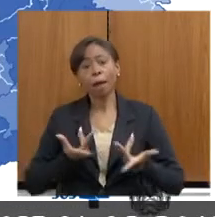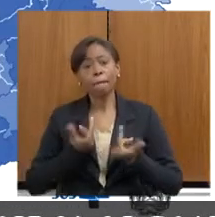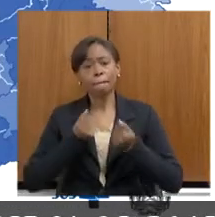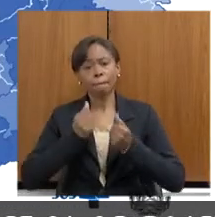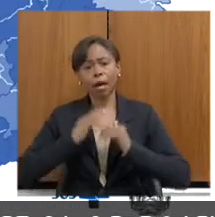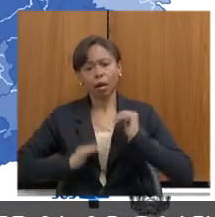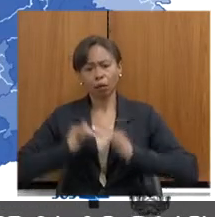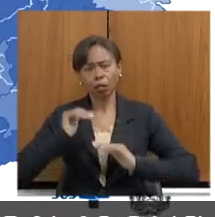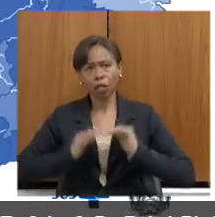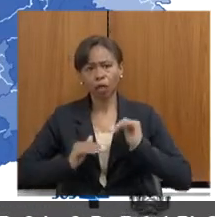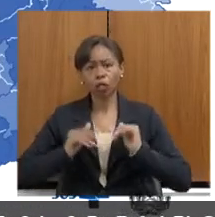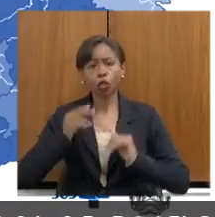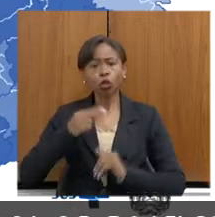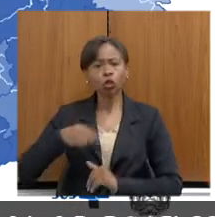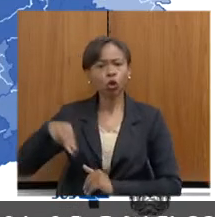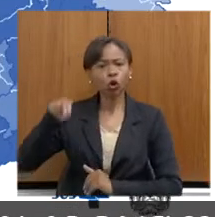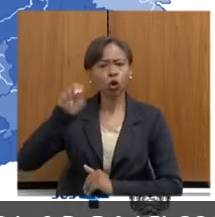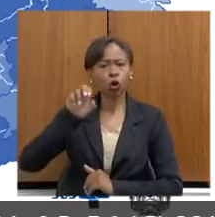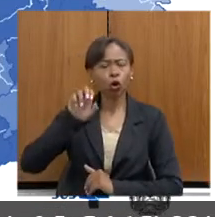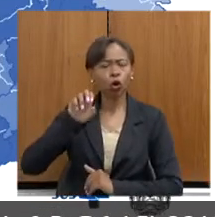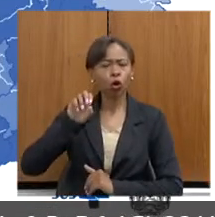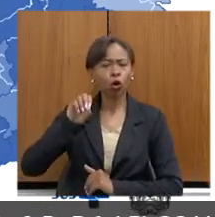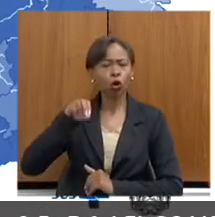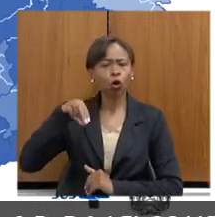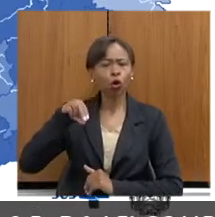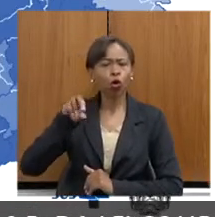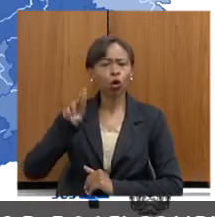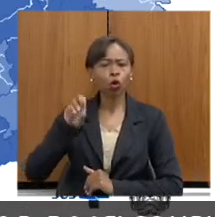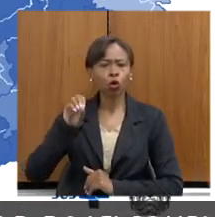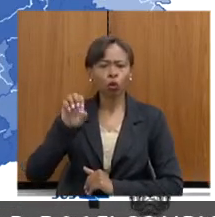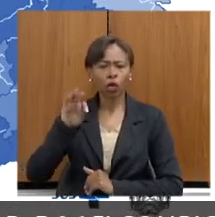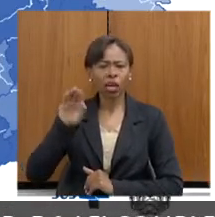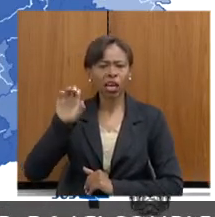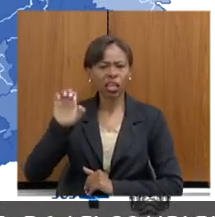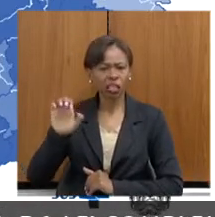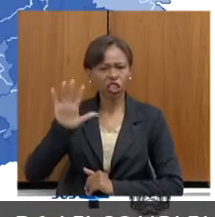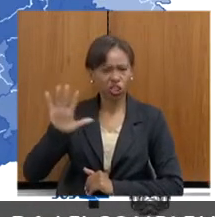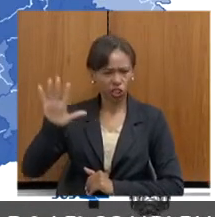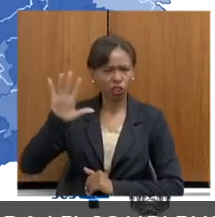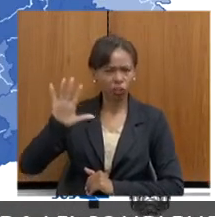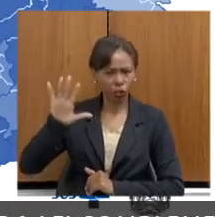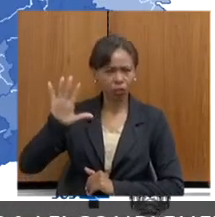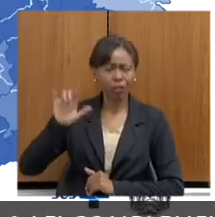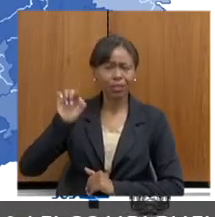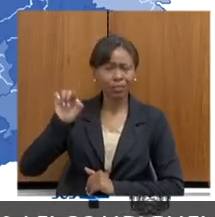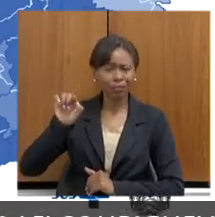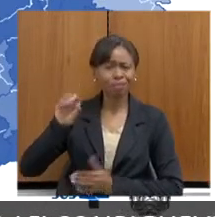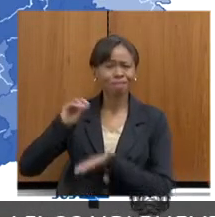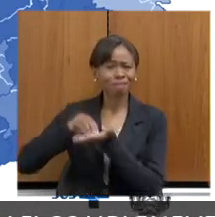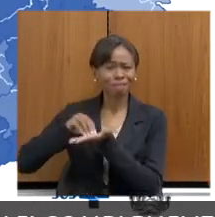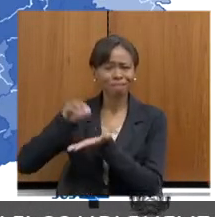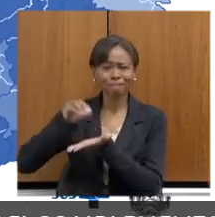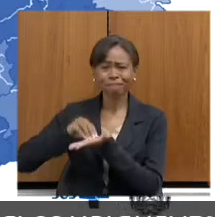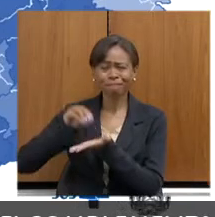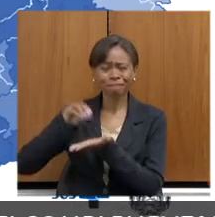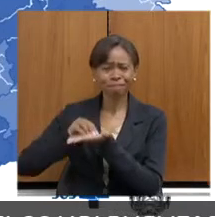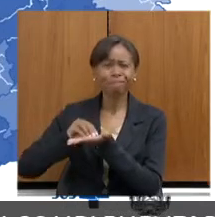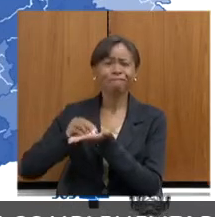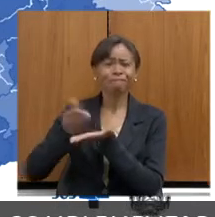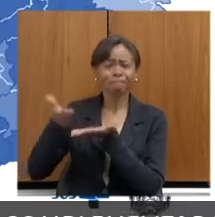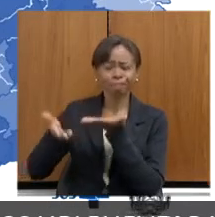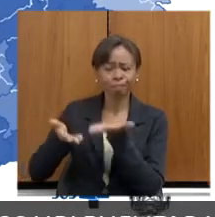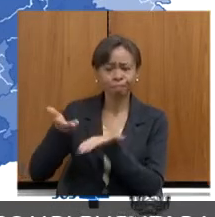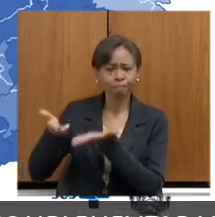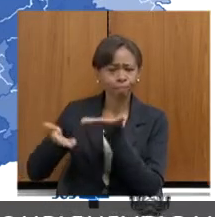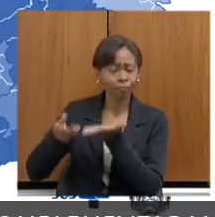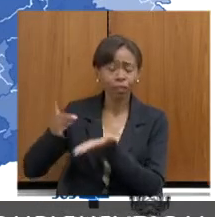destaque senta Noroeste a região aí de Unaí região de Paracatu Patos de Minas o como havia um vazio assistencial histórico e